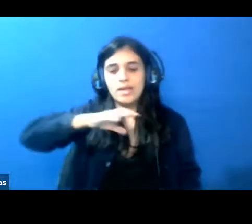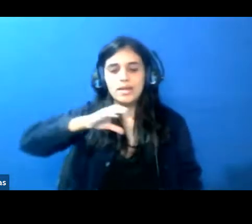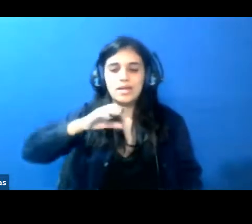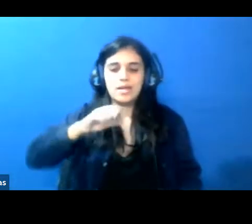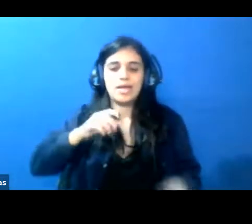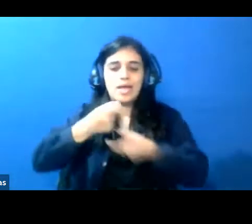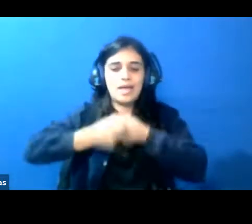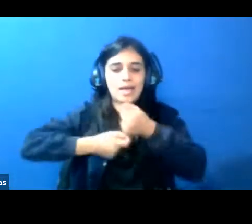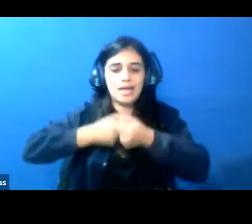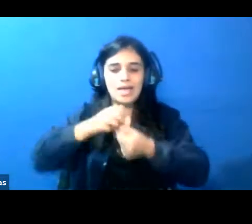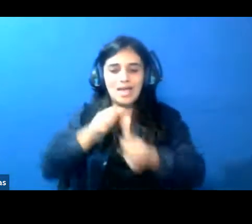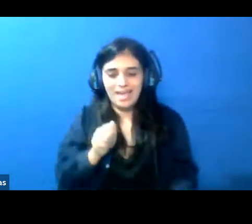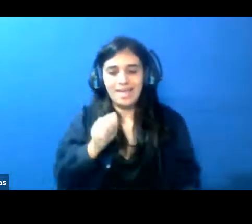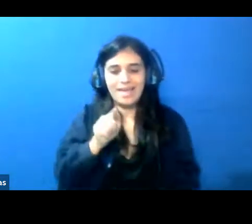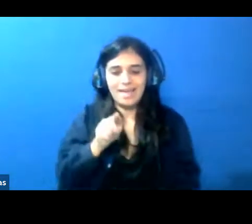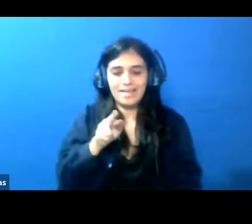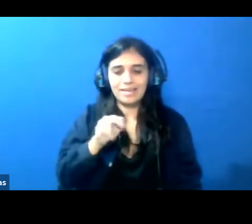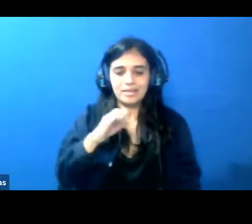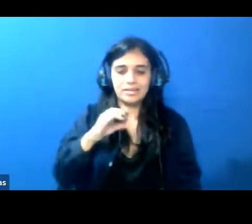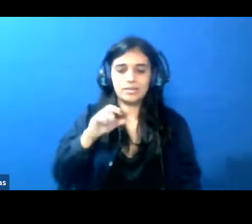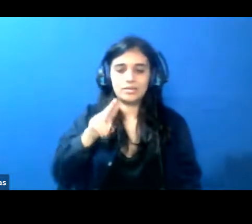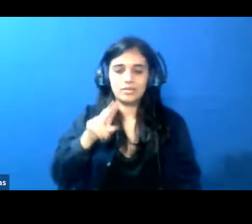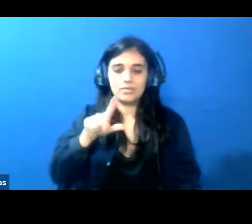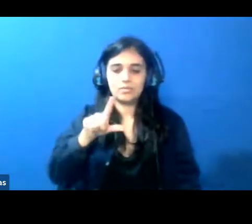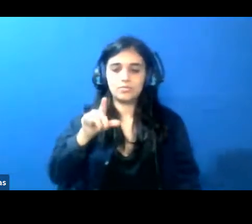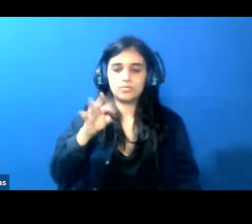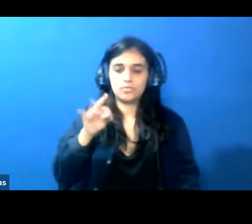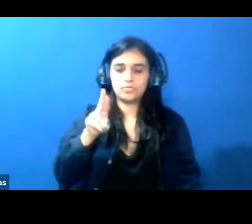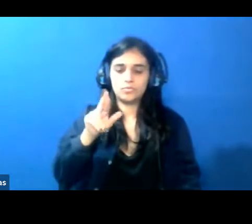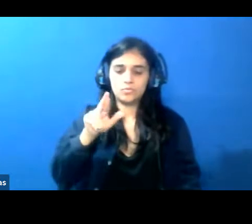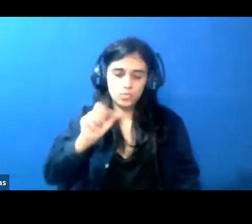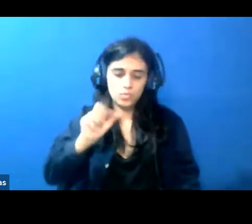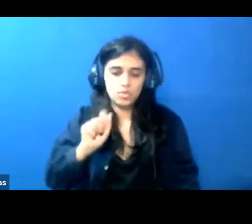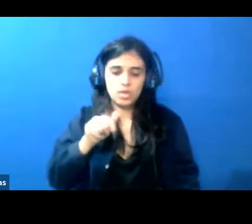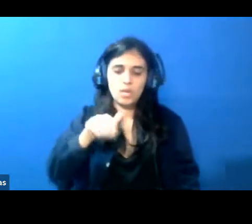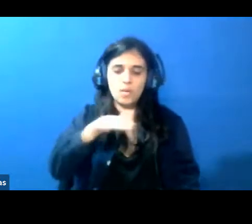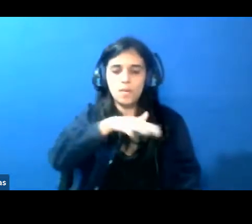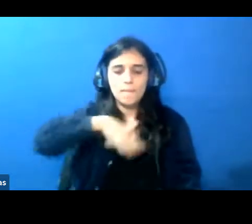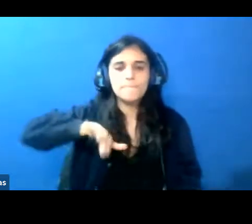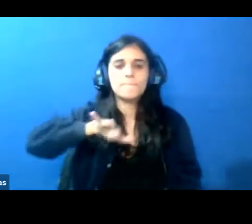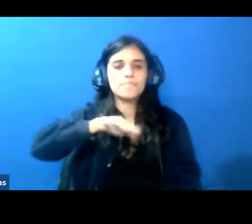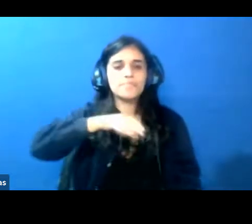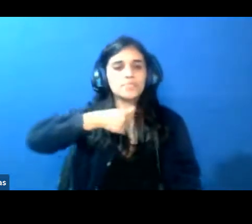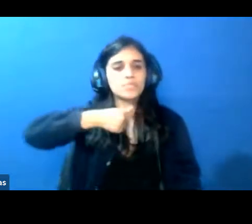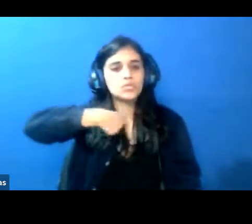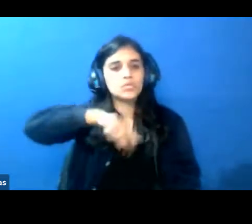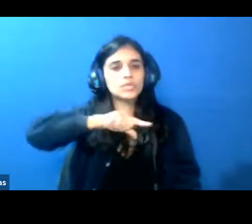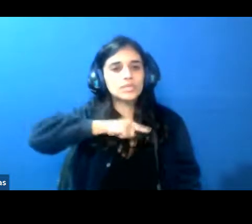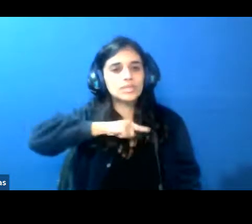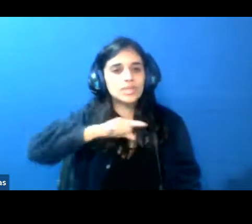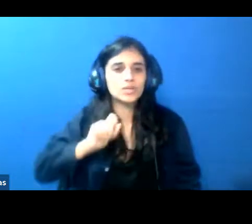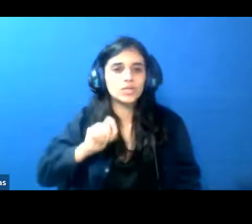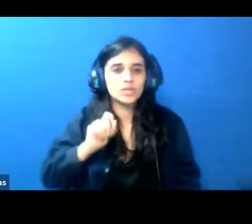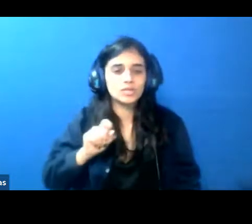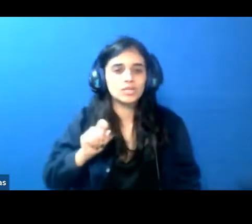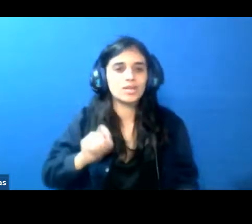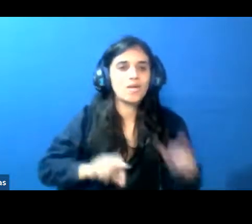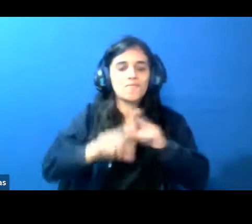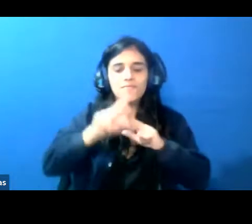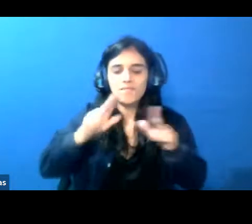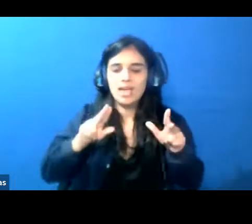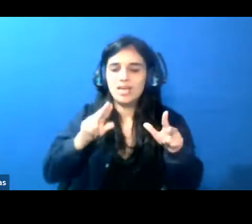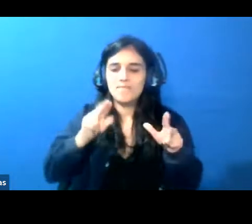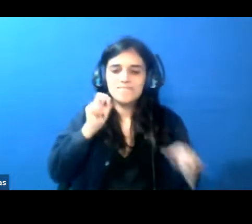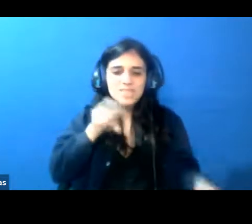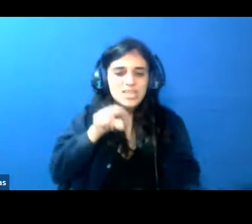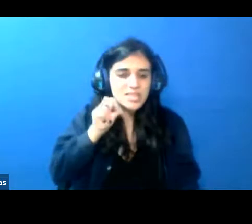com aquilo que existe de mais digno. É um contexto em que nós vamos ter, né, muitos venenos,